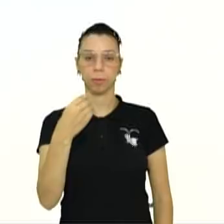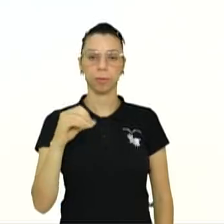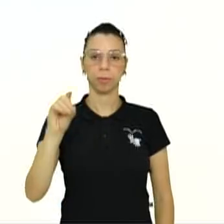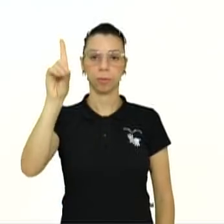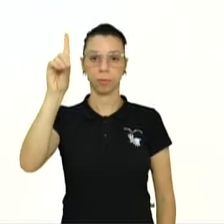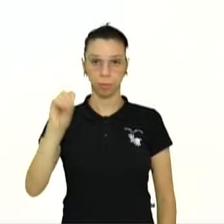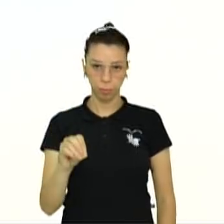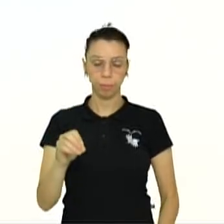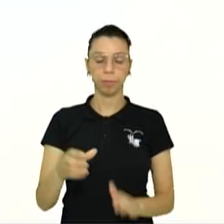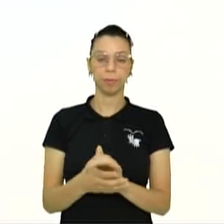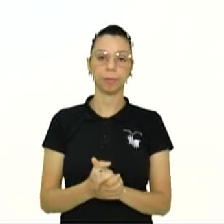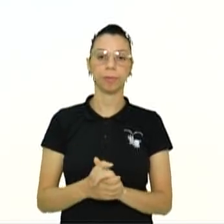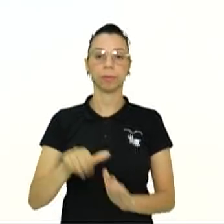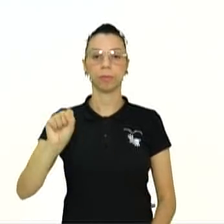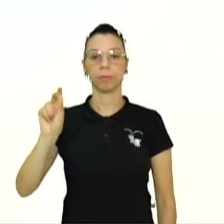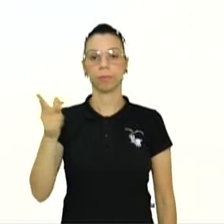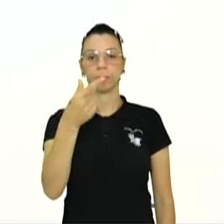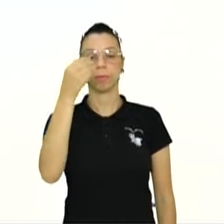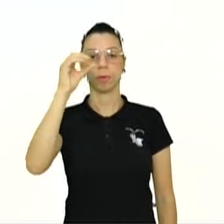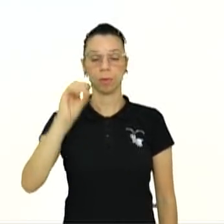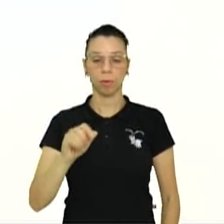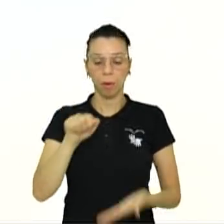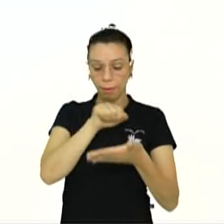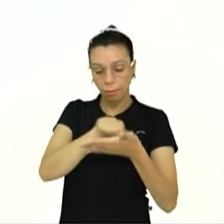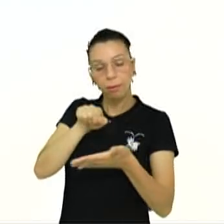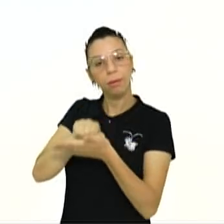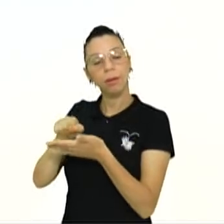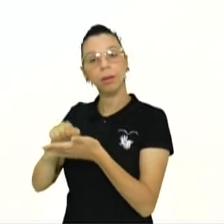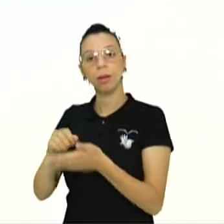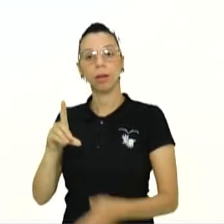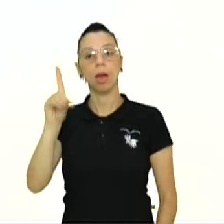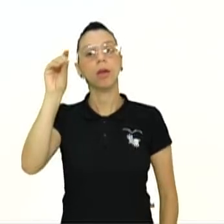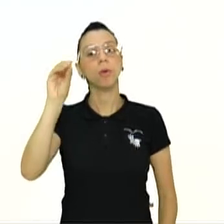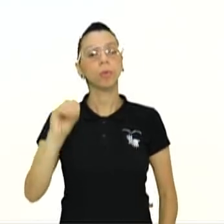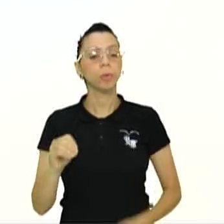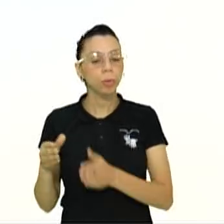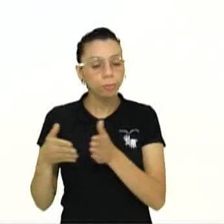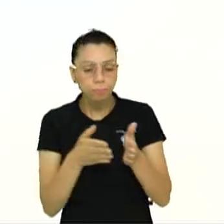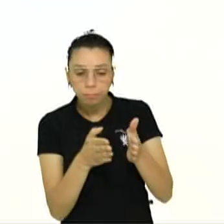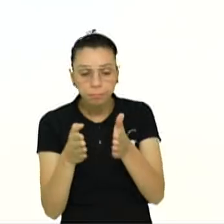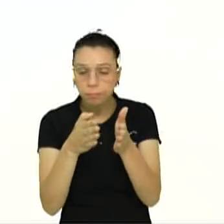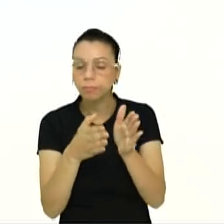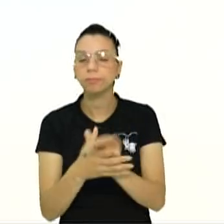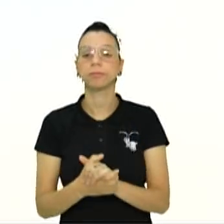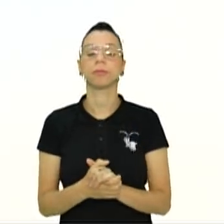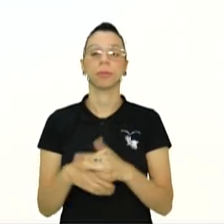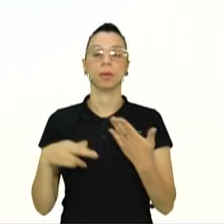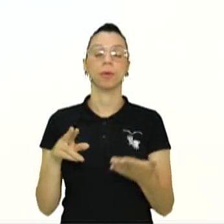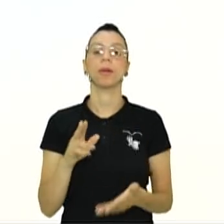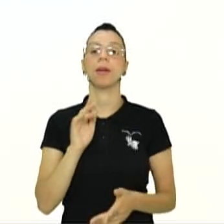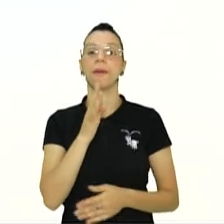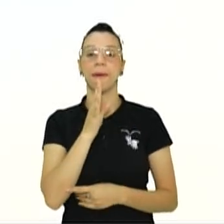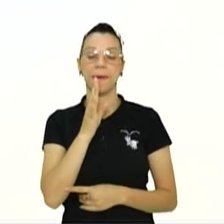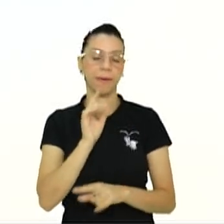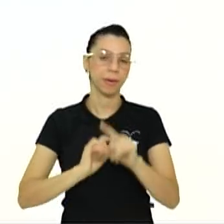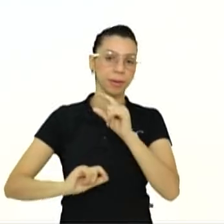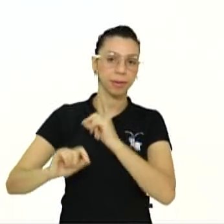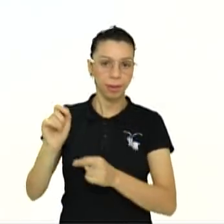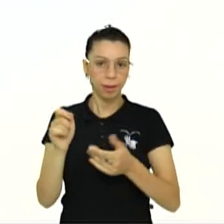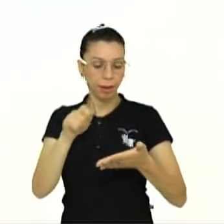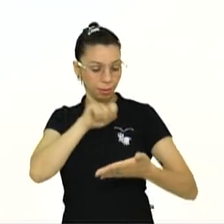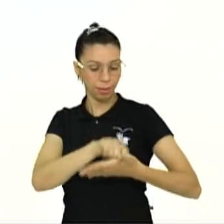sodô. O so é a escrita e o do é o caminho. Ela é conhecida como a caligrafia com o